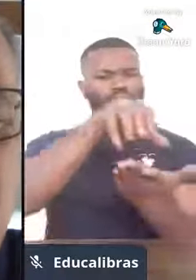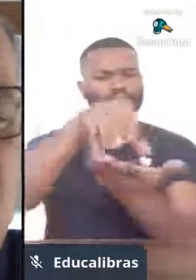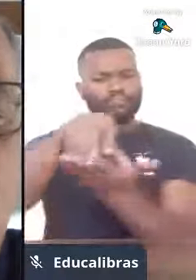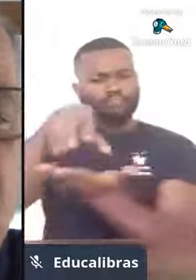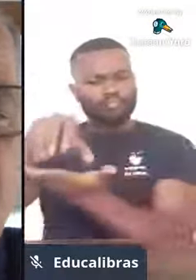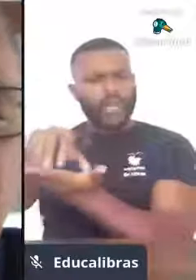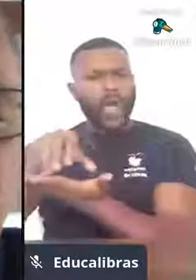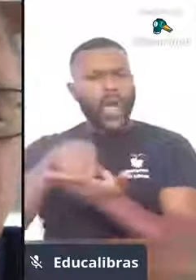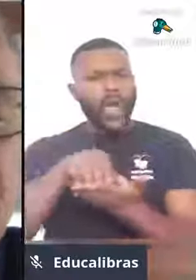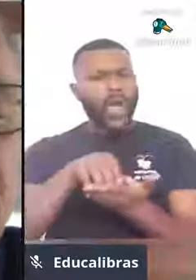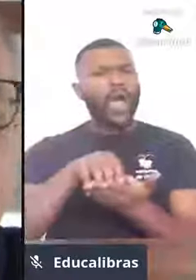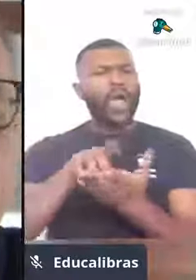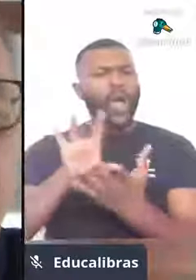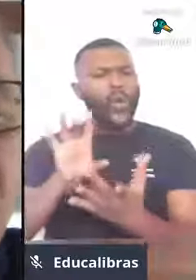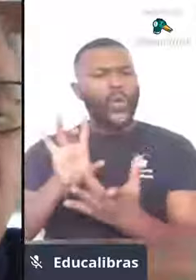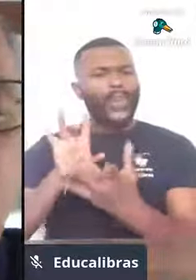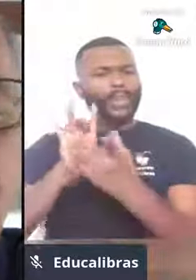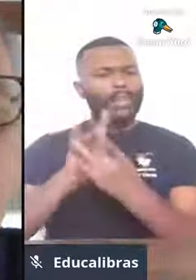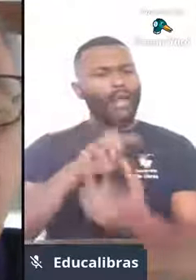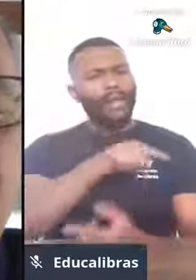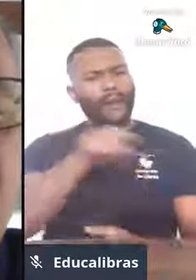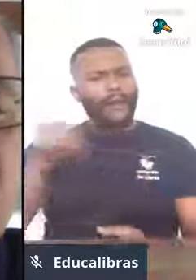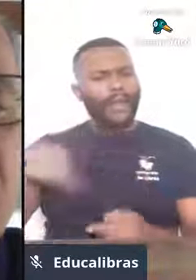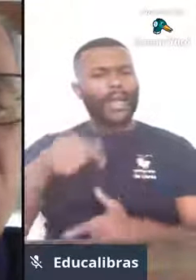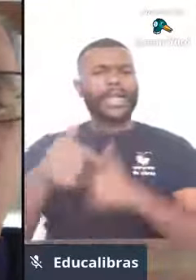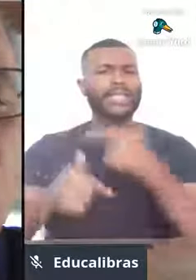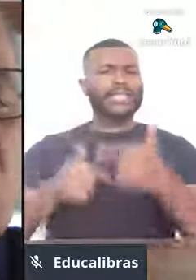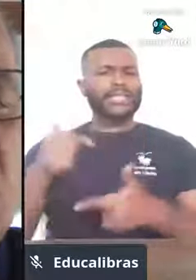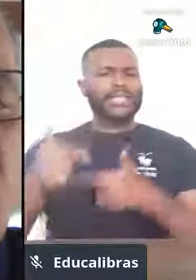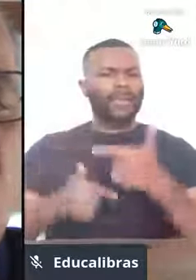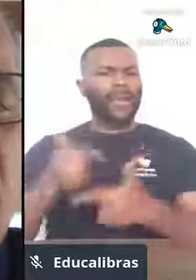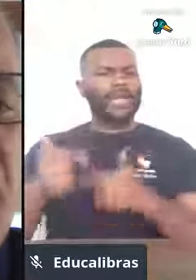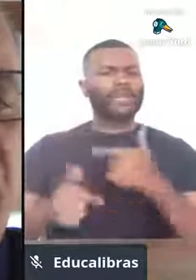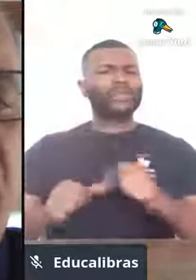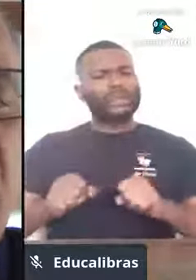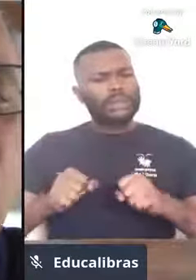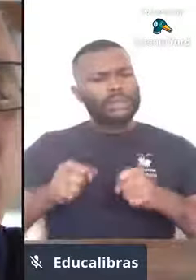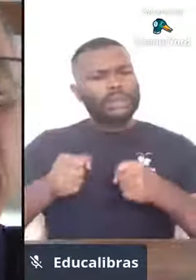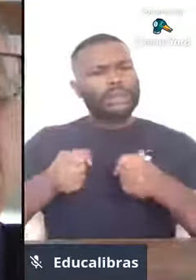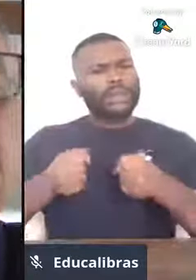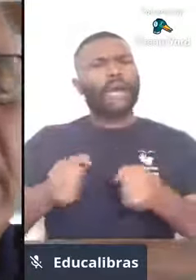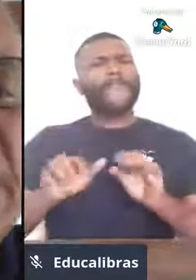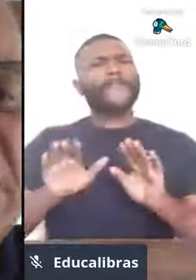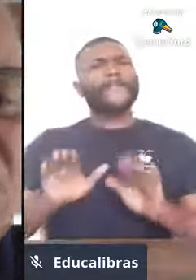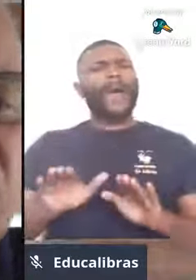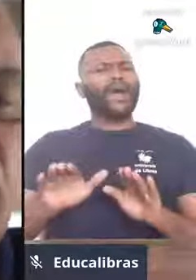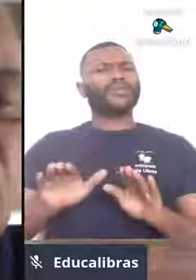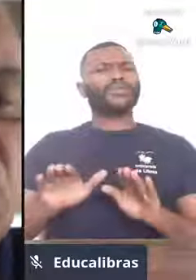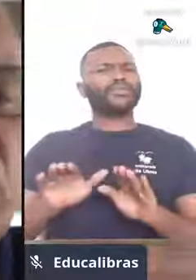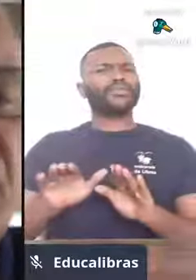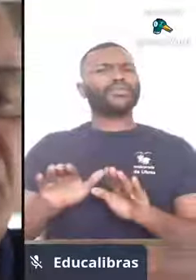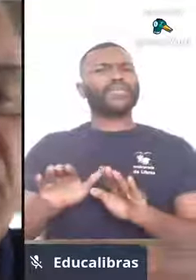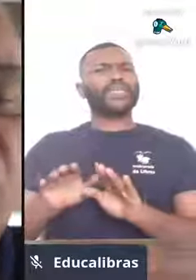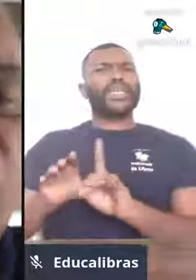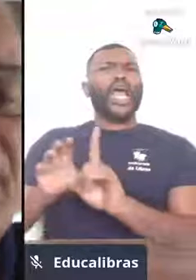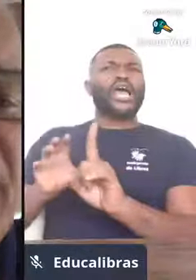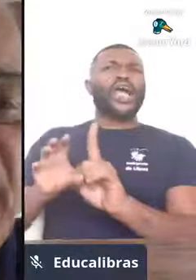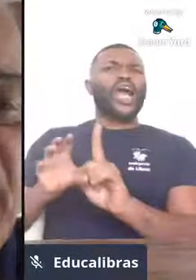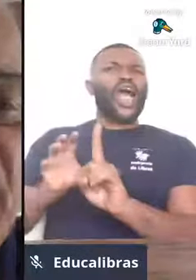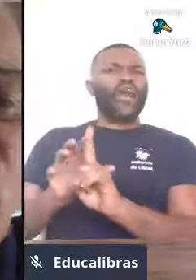coração enorme, que estavam trabalhando arduamente, mas não produziam um efeito grande, não produziam um